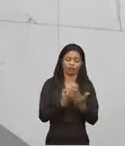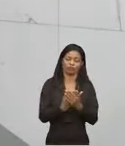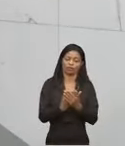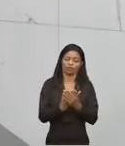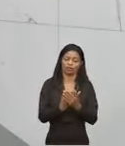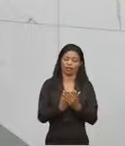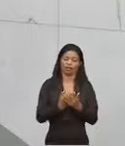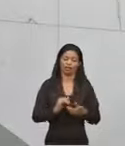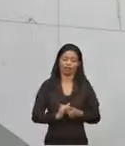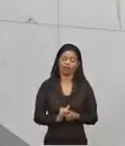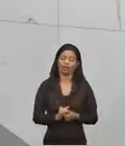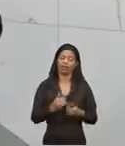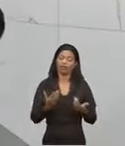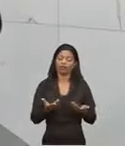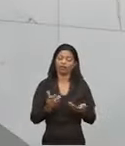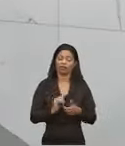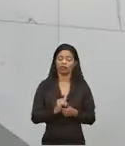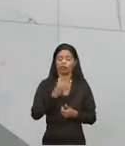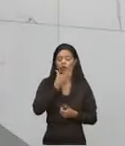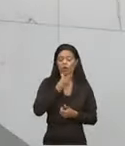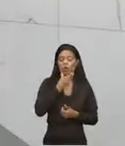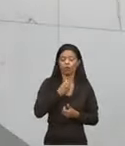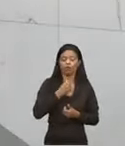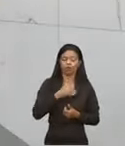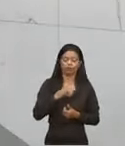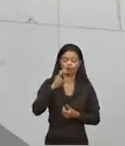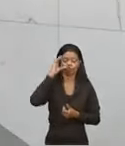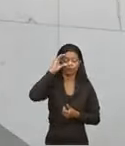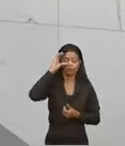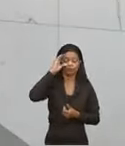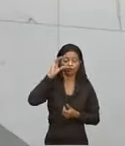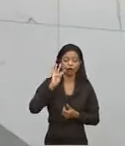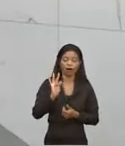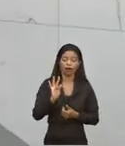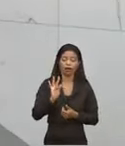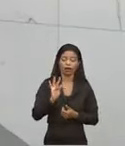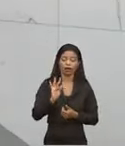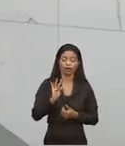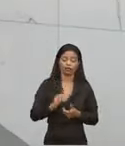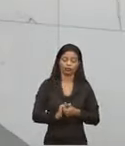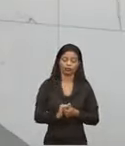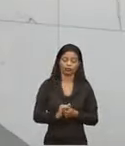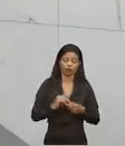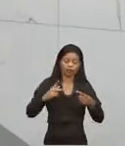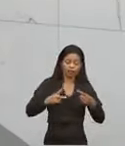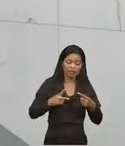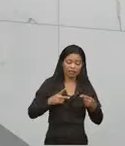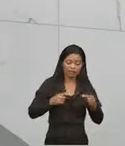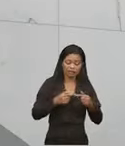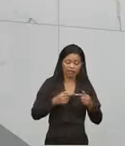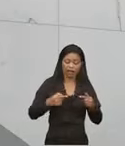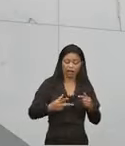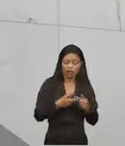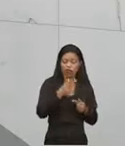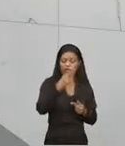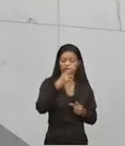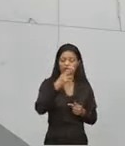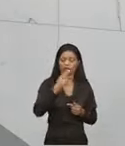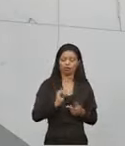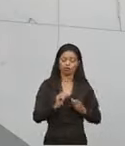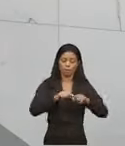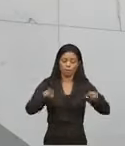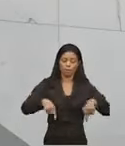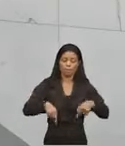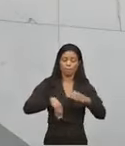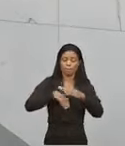da EBRACê. O vereador Tainá já falou, em torno de fevereiro nós vamos inaugurar um amplo sintético lá na escola. E lá